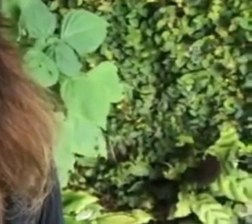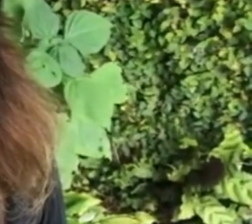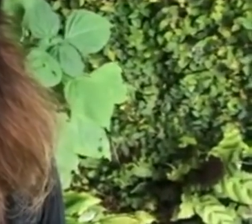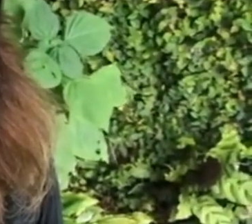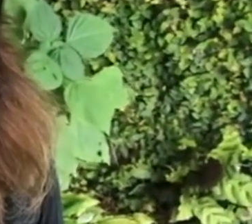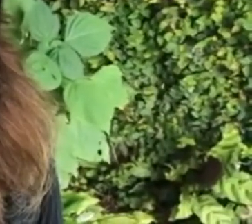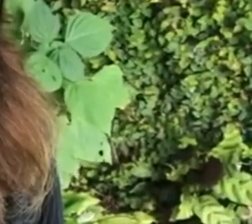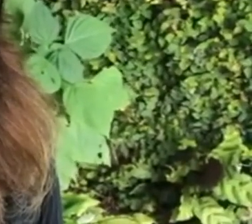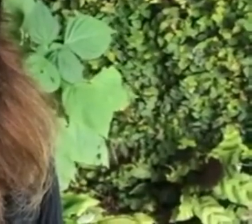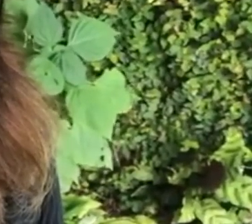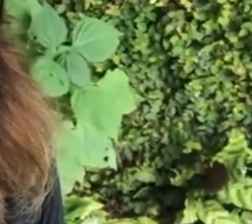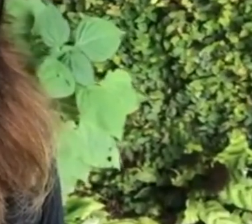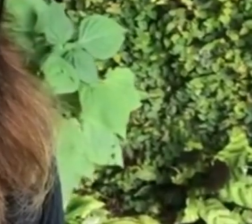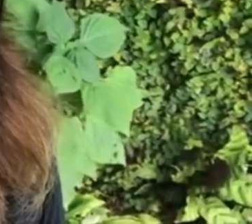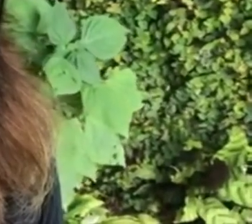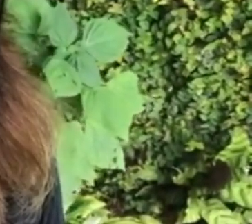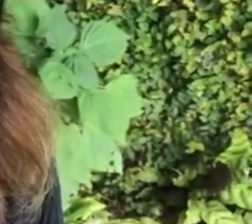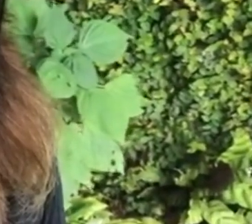Vínculo.